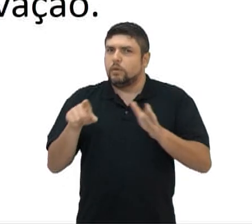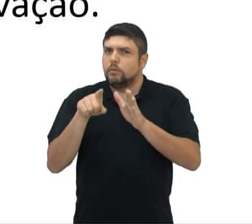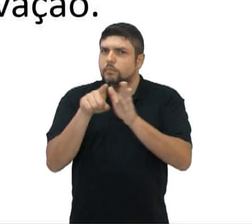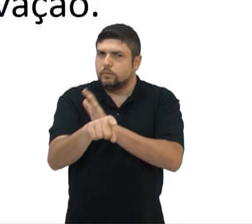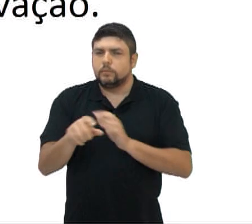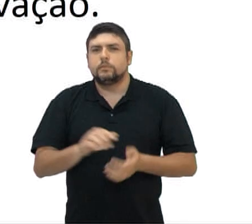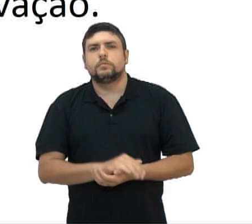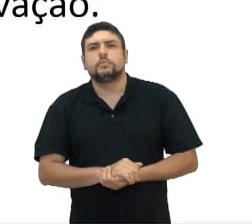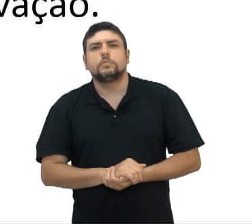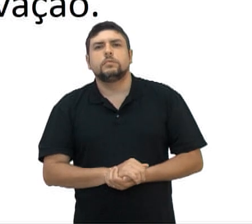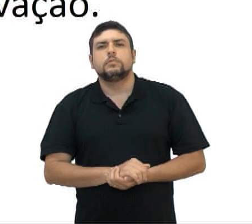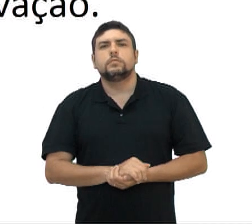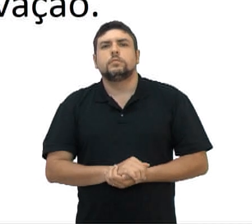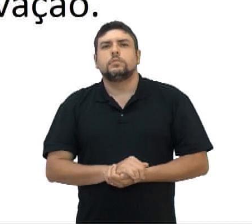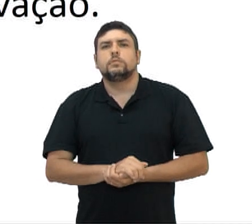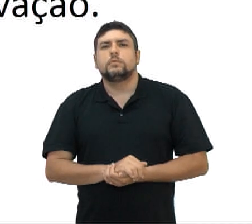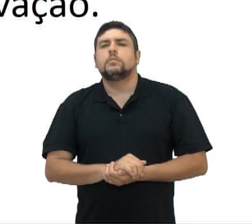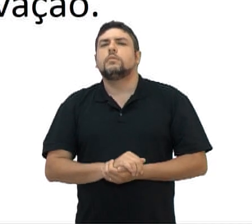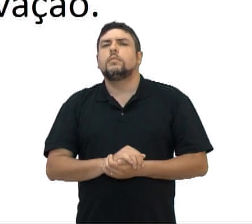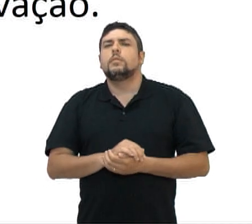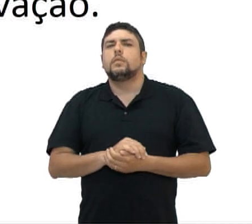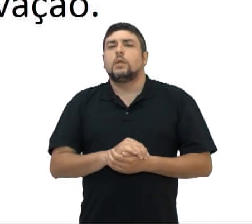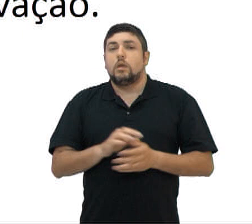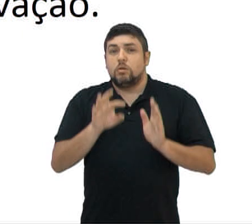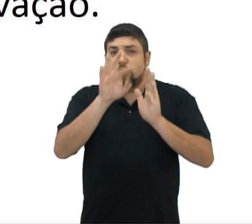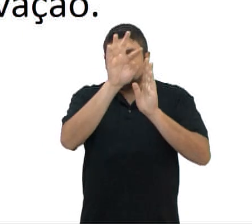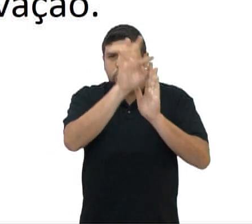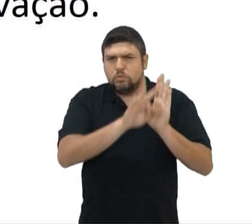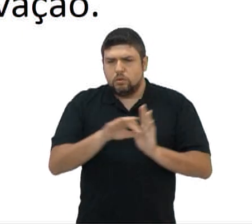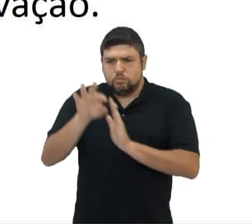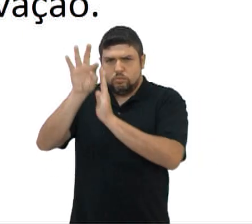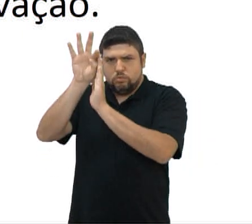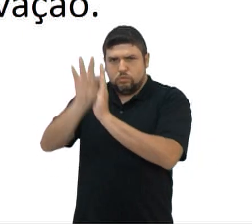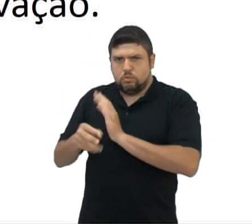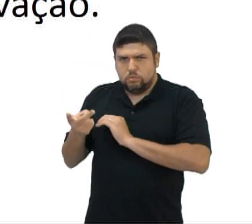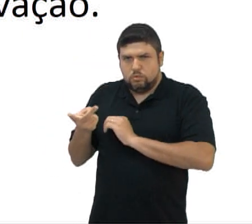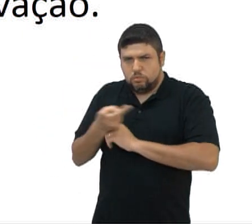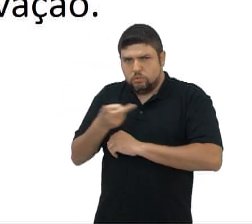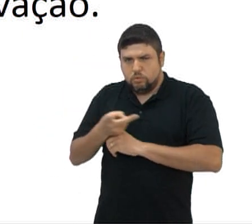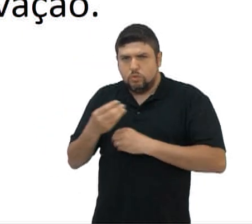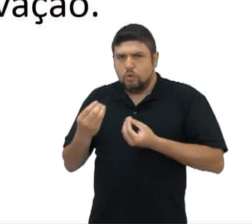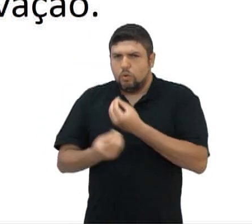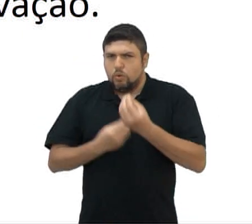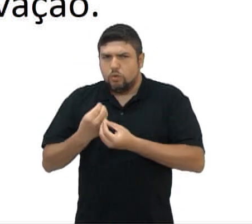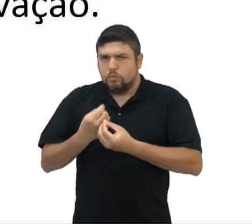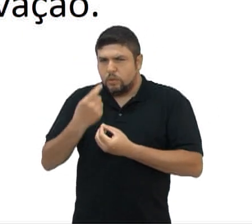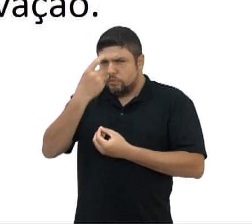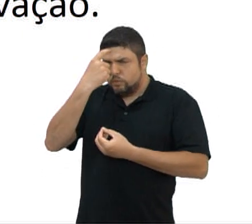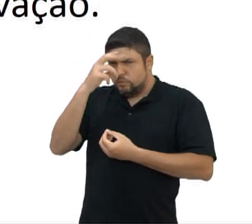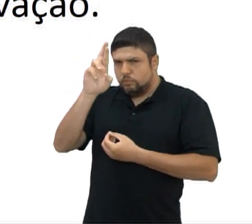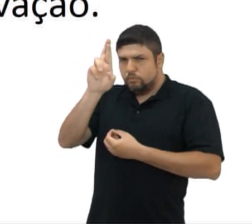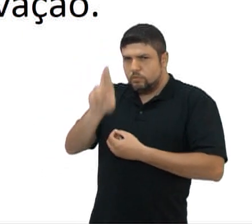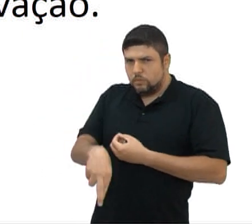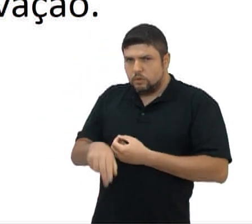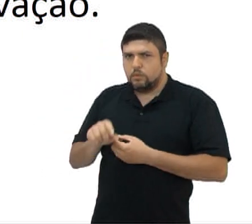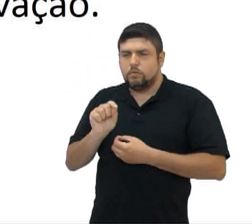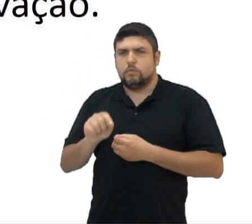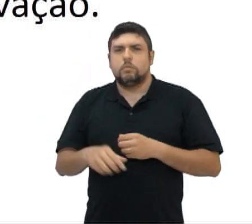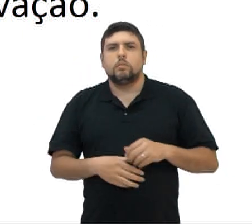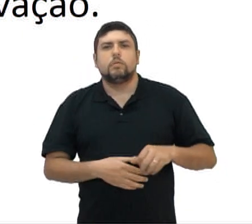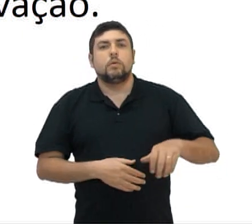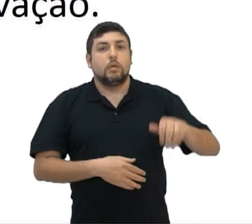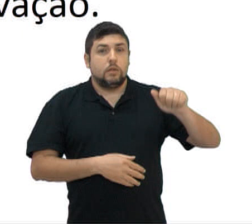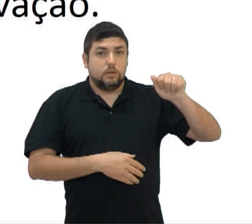O aspecto a ser ressaltado em ambos os textos para exemplificar o racionalismo moderno é: